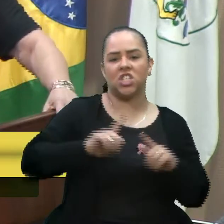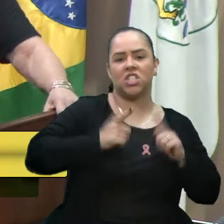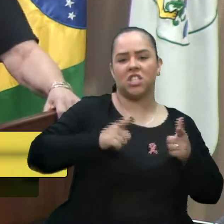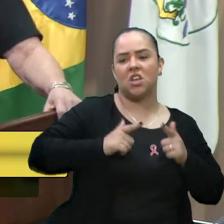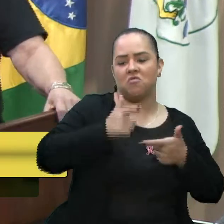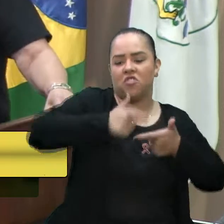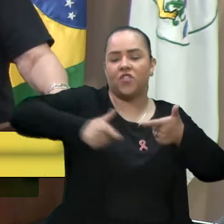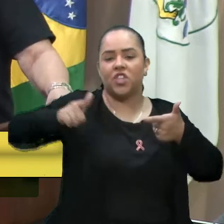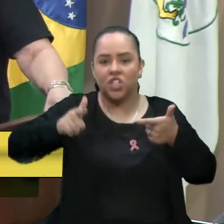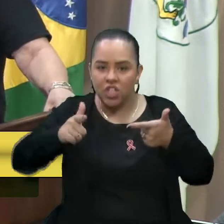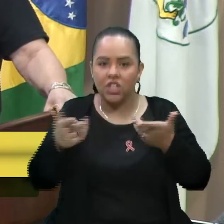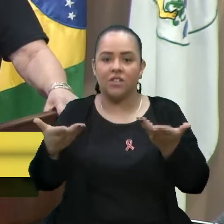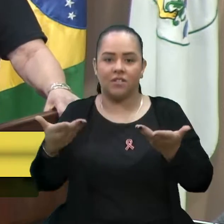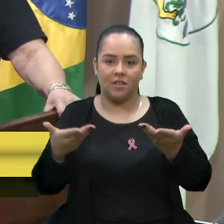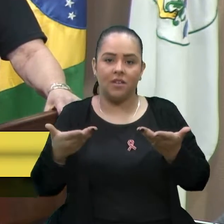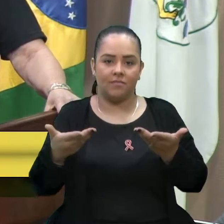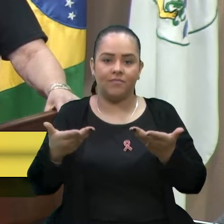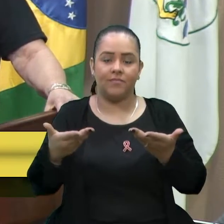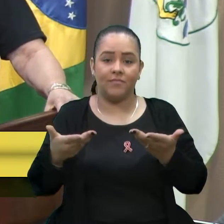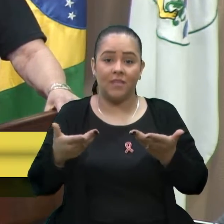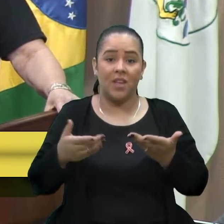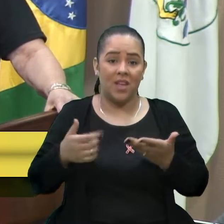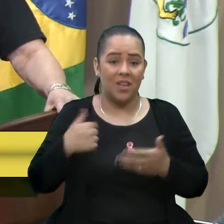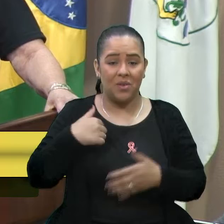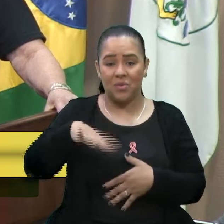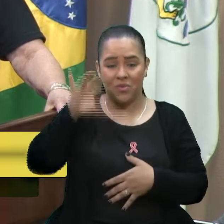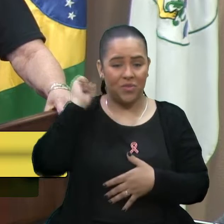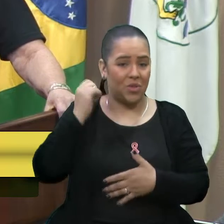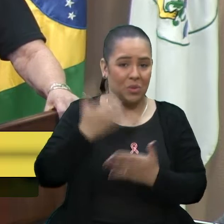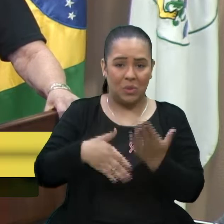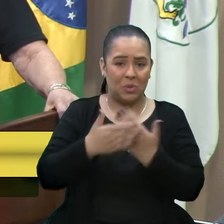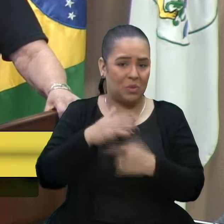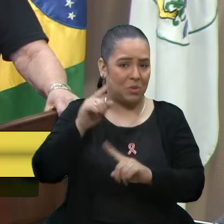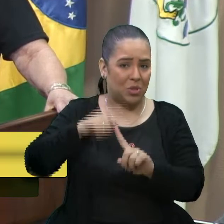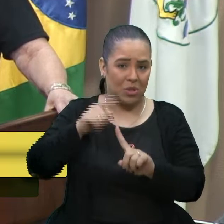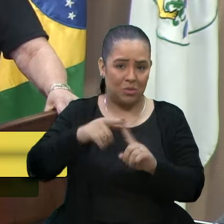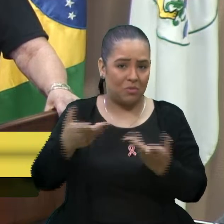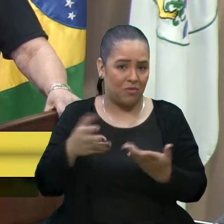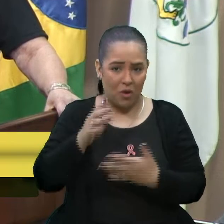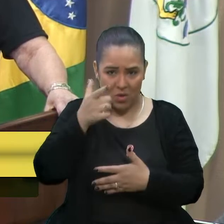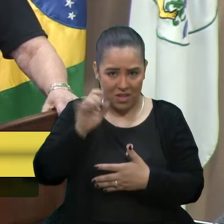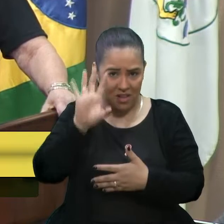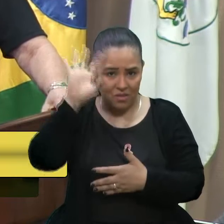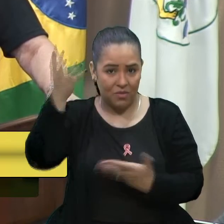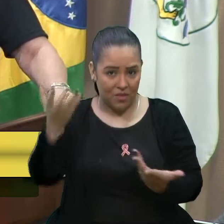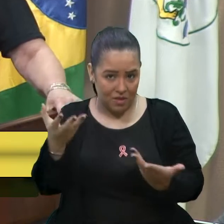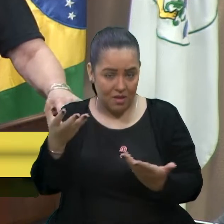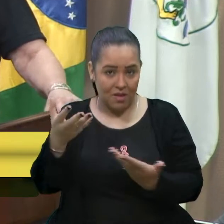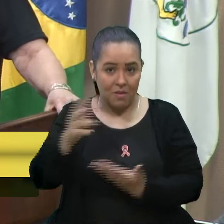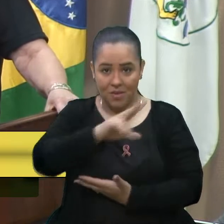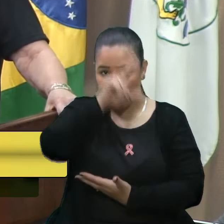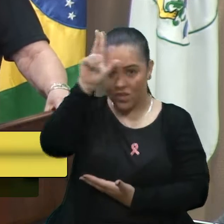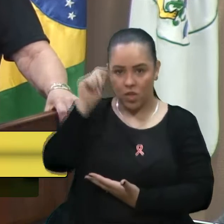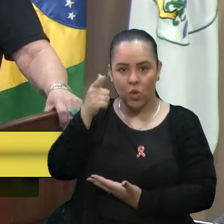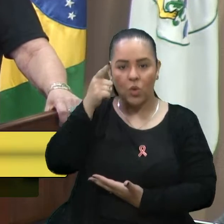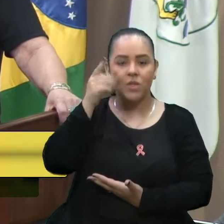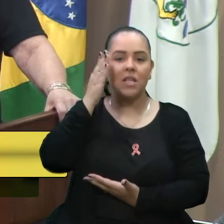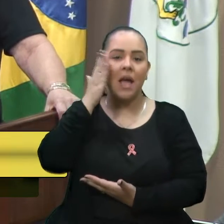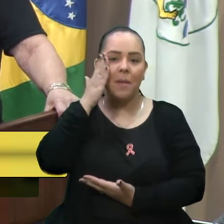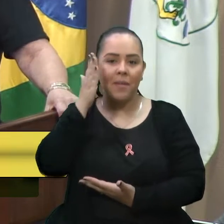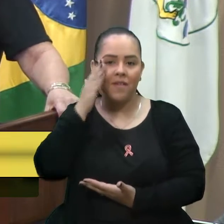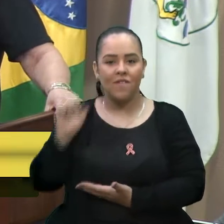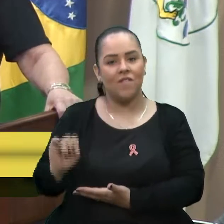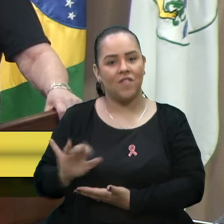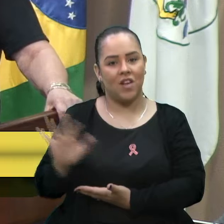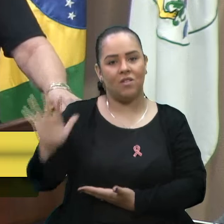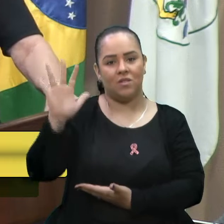em 36 anos de serviço público, vai resolver. Os prefeitos que souberam valorizar os servidores públicos, que davam condições